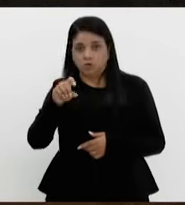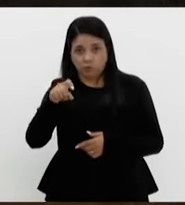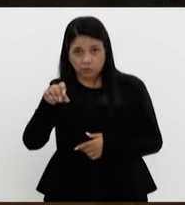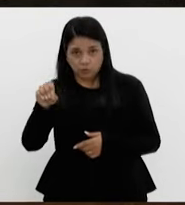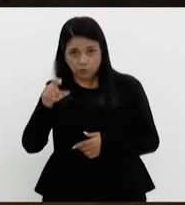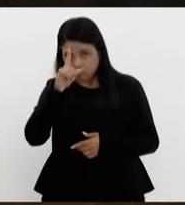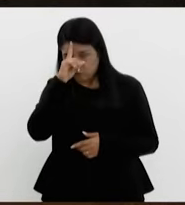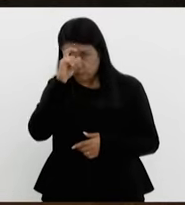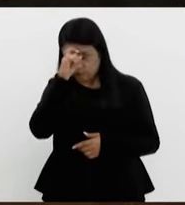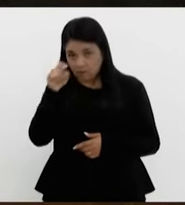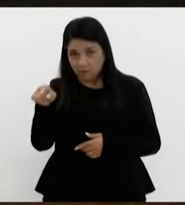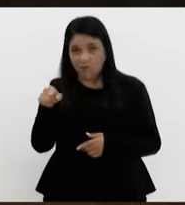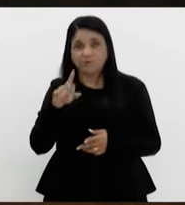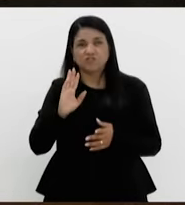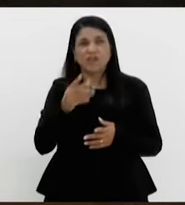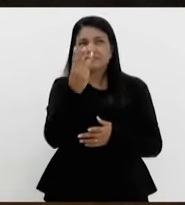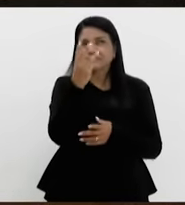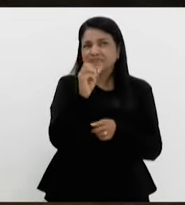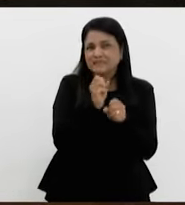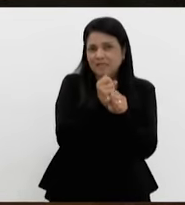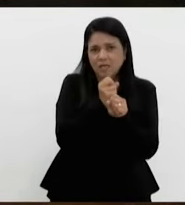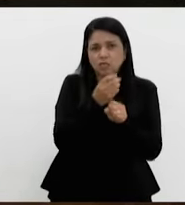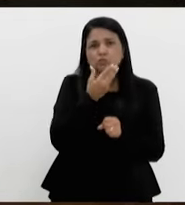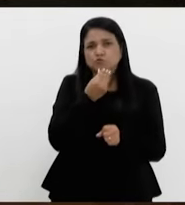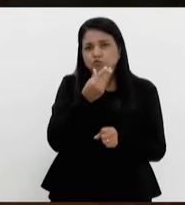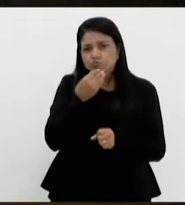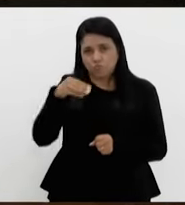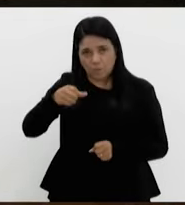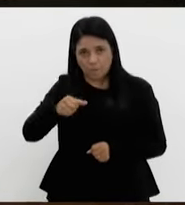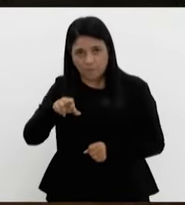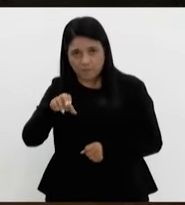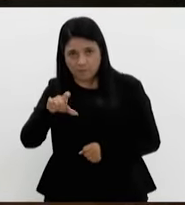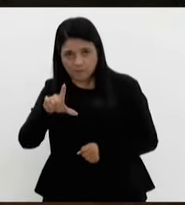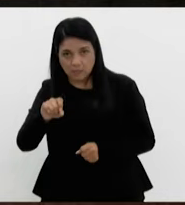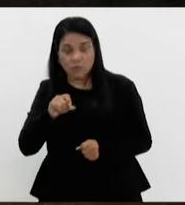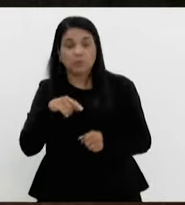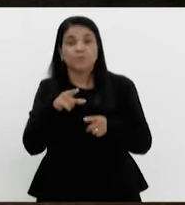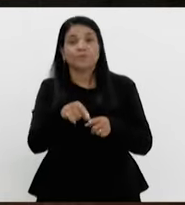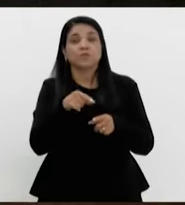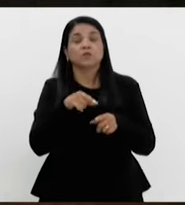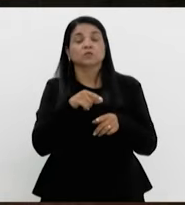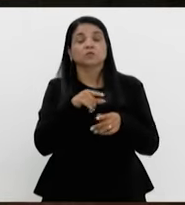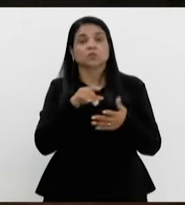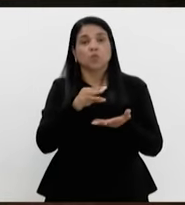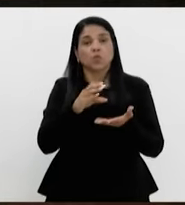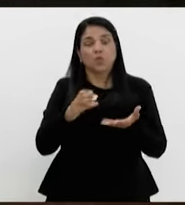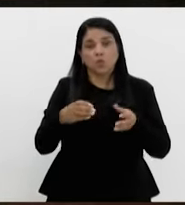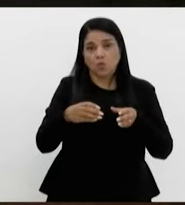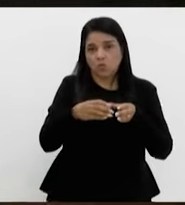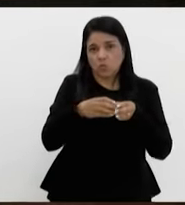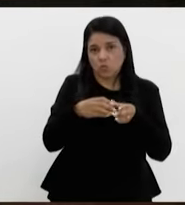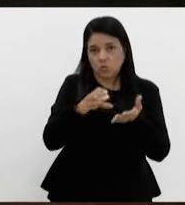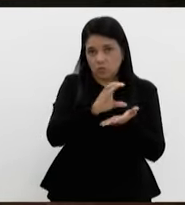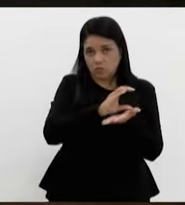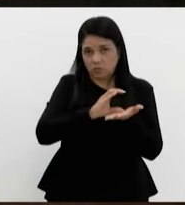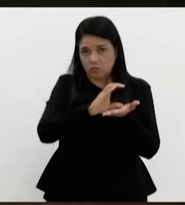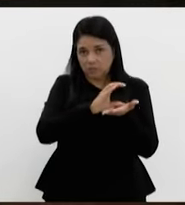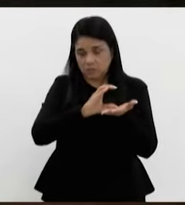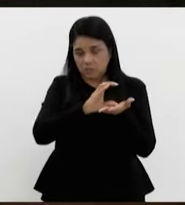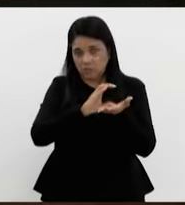da resolução 487 de 2023 do Conselho Nacional de Justiça, ele deveria ser